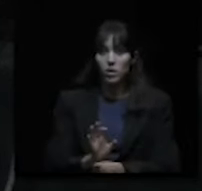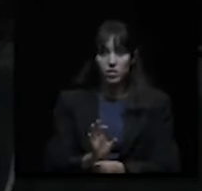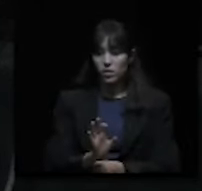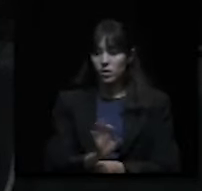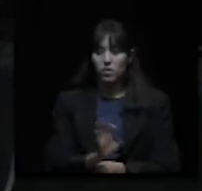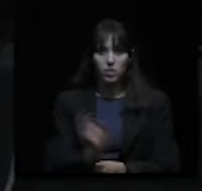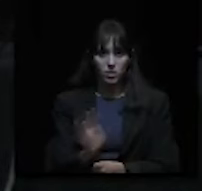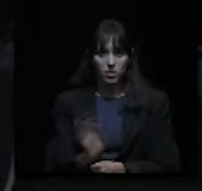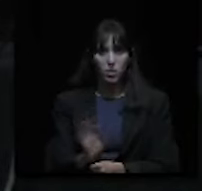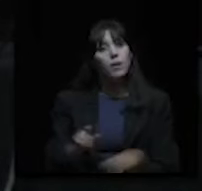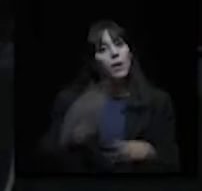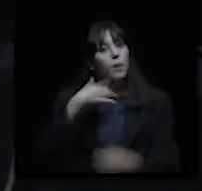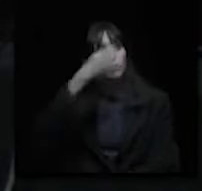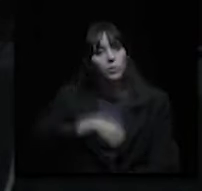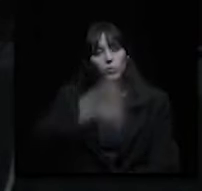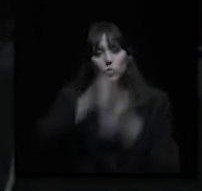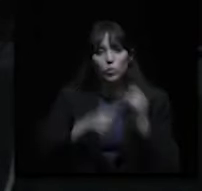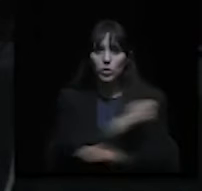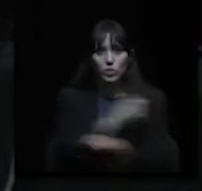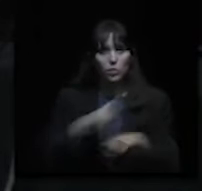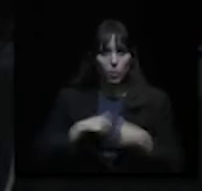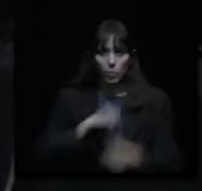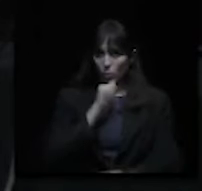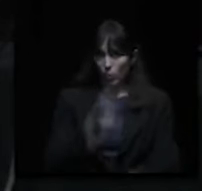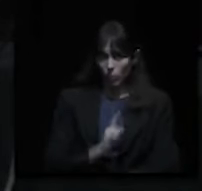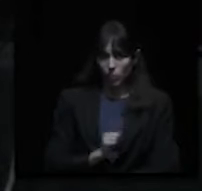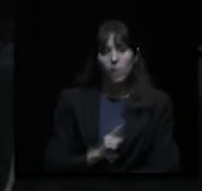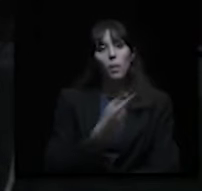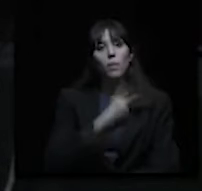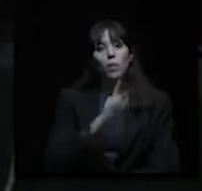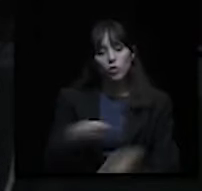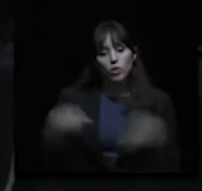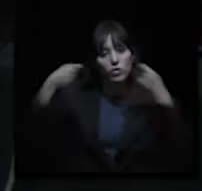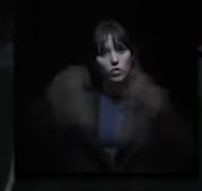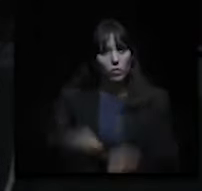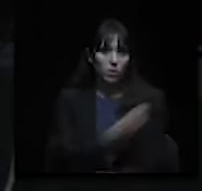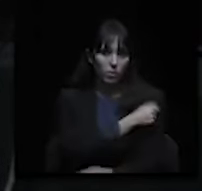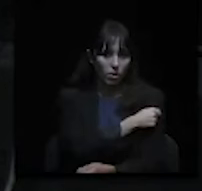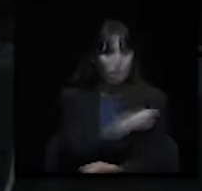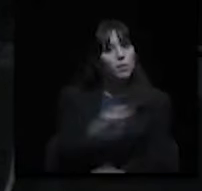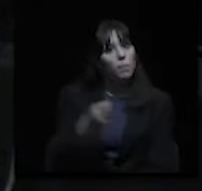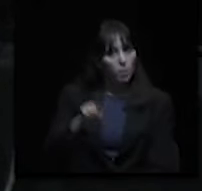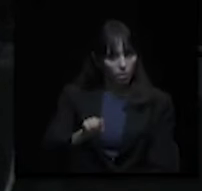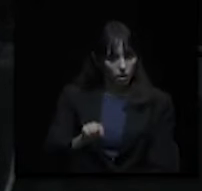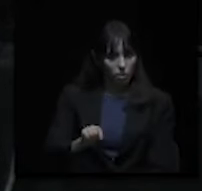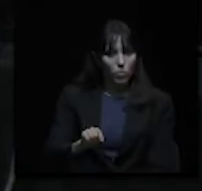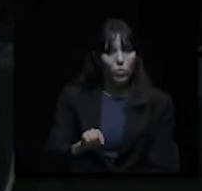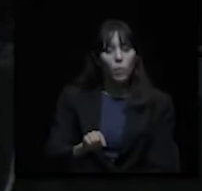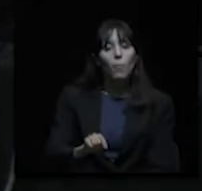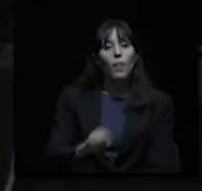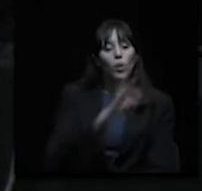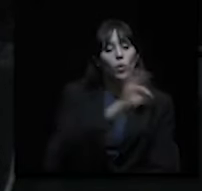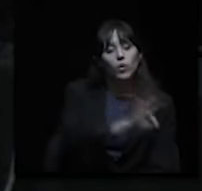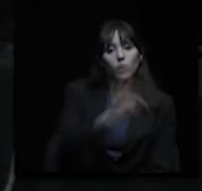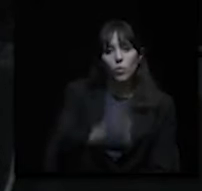que as pessoas não perdem a sua casa. E por tudo isto, lamentamos que haja um saldo no investimento em habitação acessível, negativo em 44 milhões